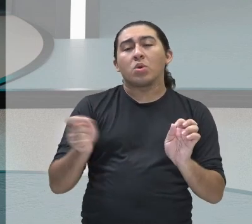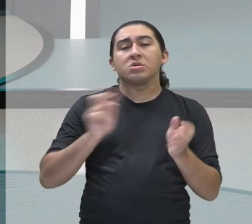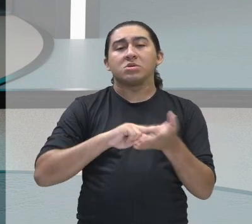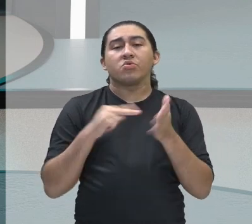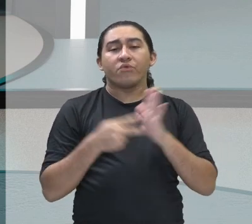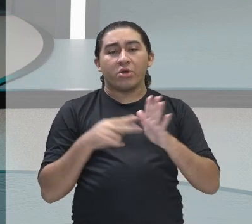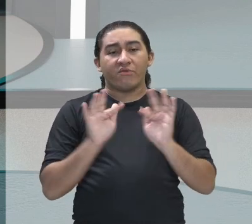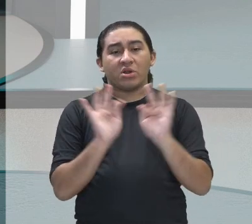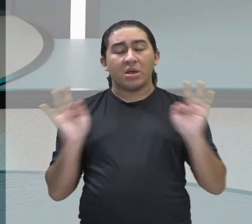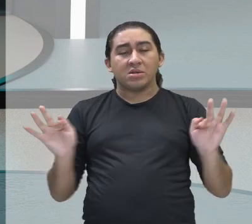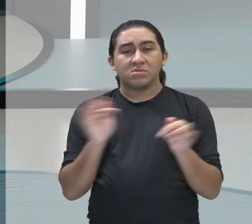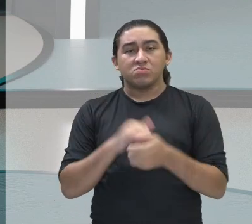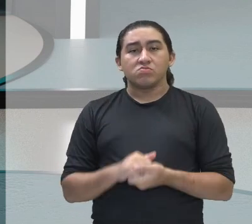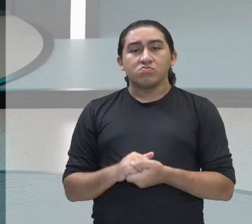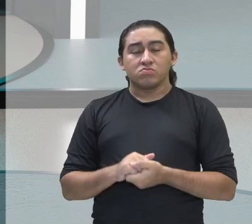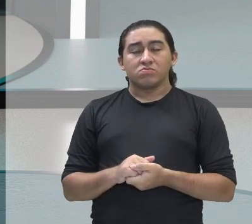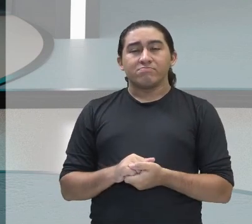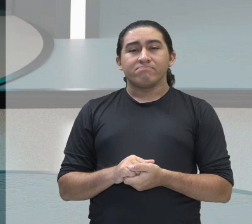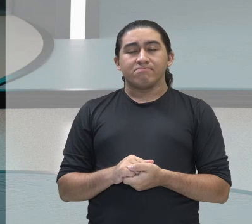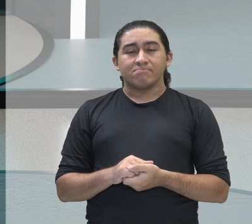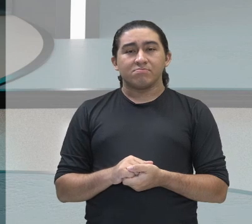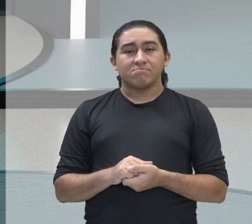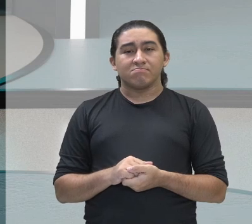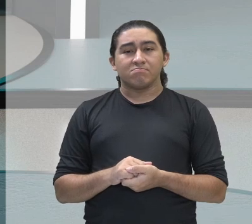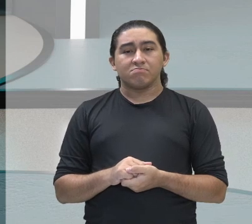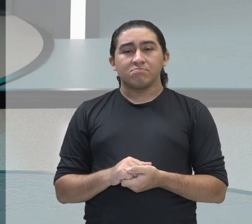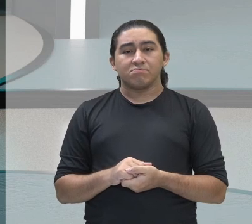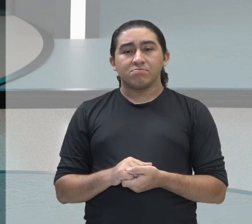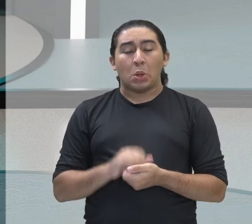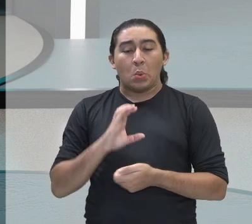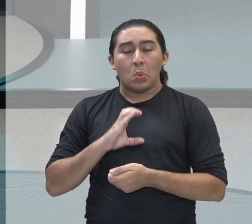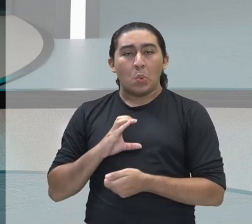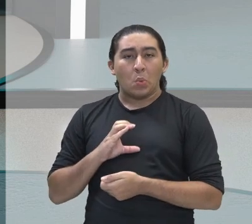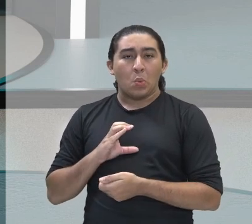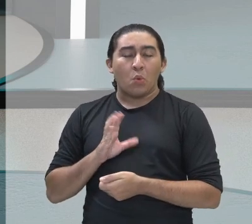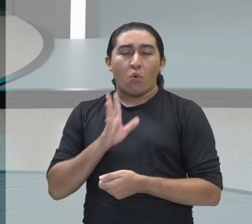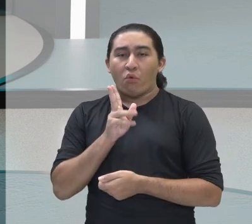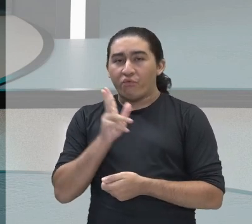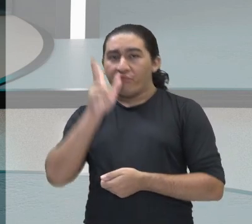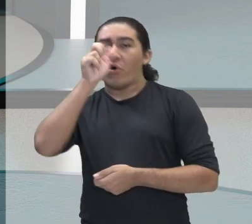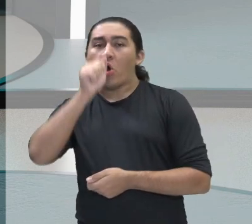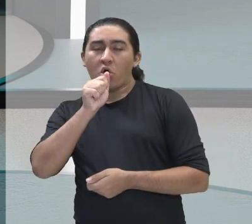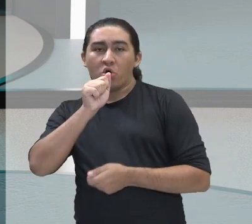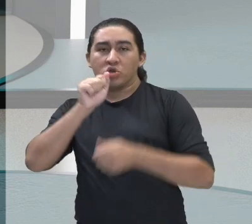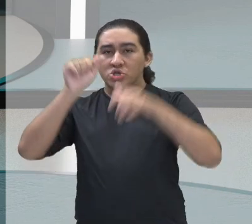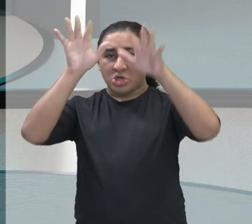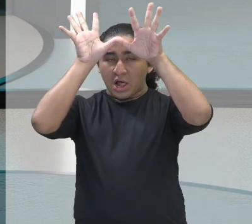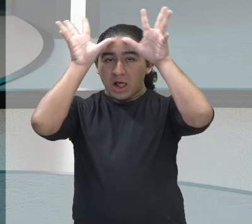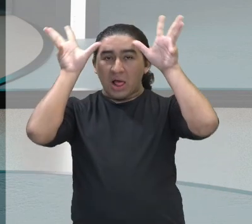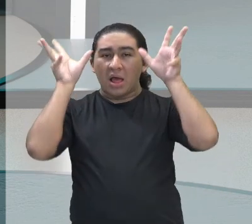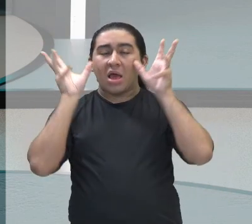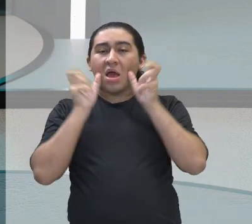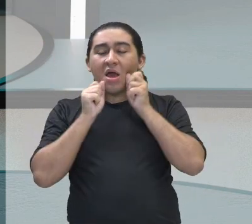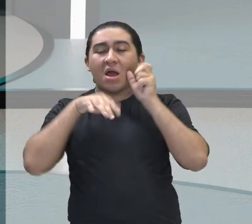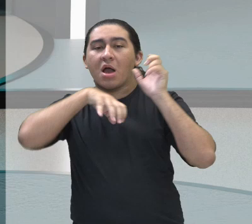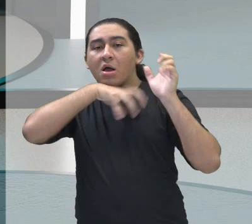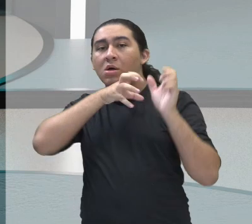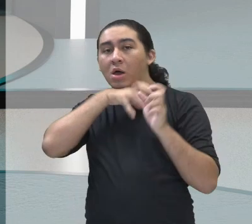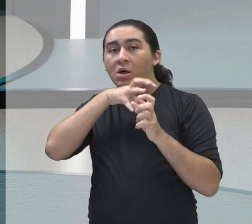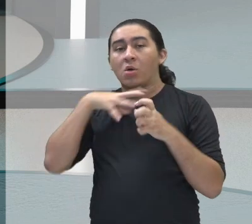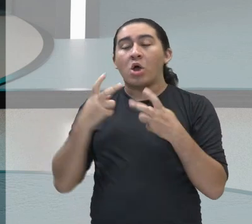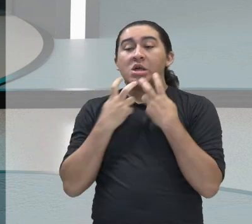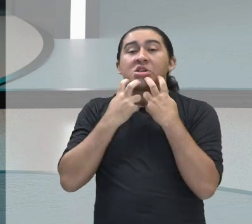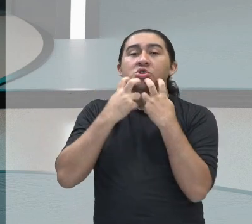O poderoso, né, o leão, né, o feroz leão, ele rugiu poderosamente,